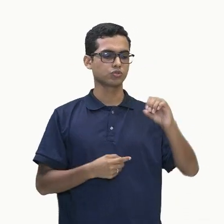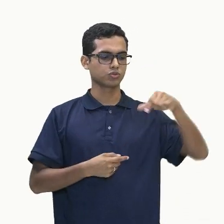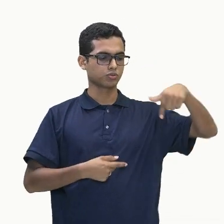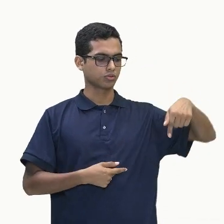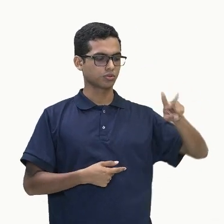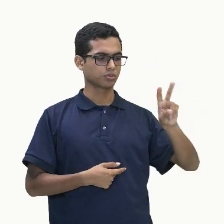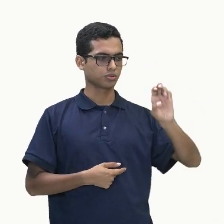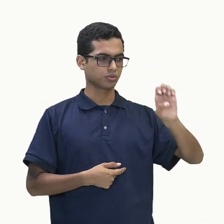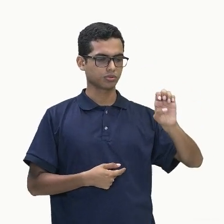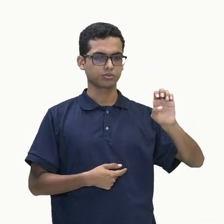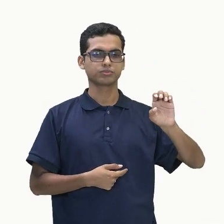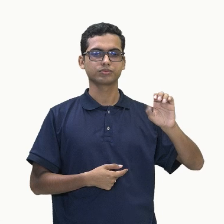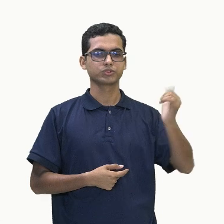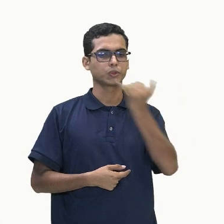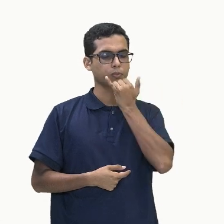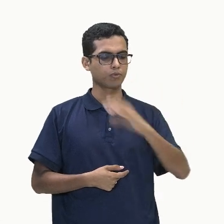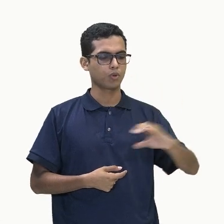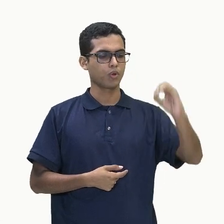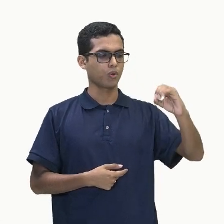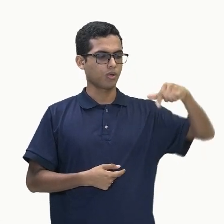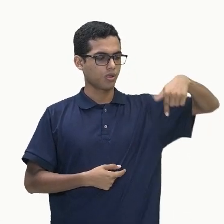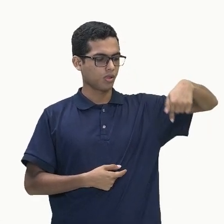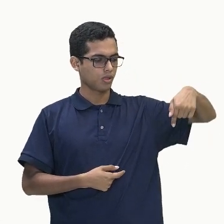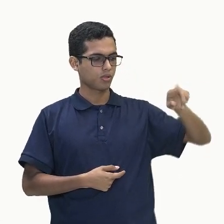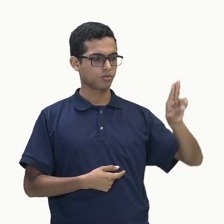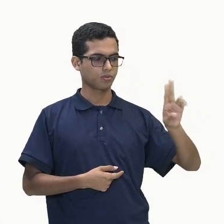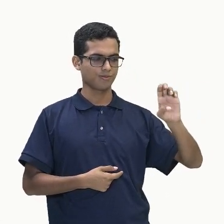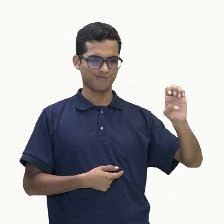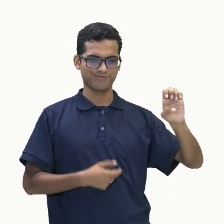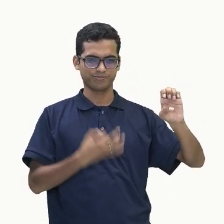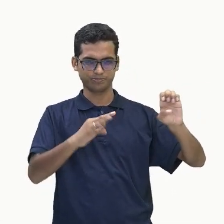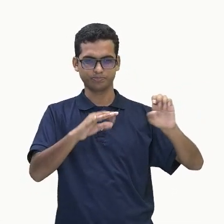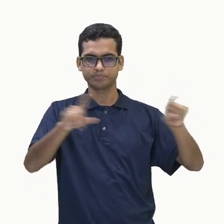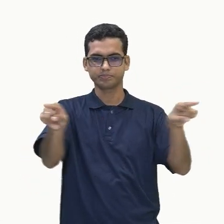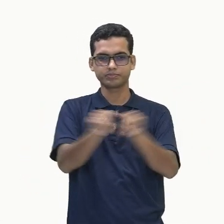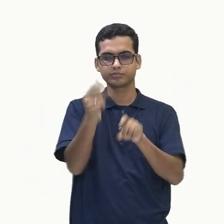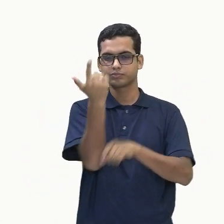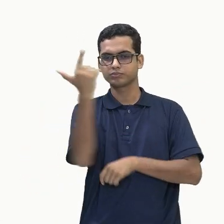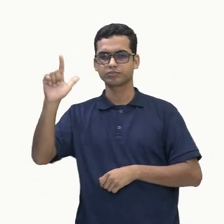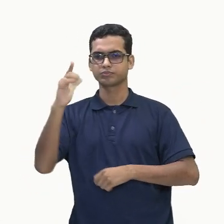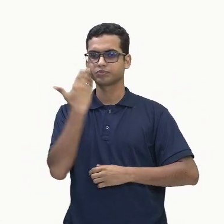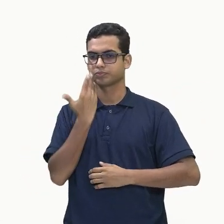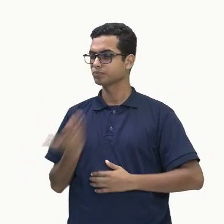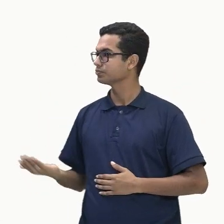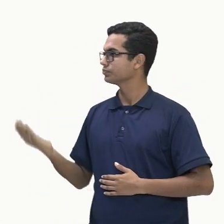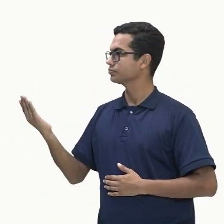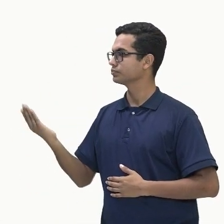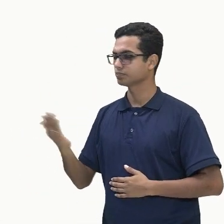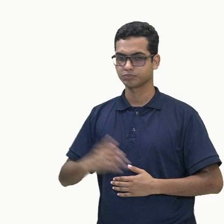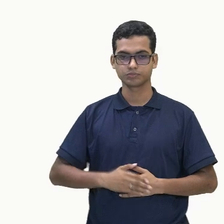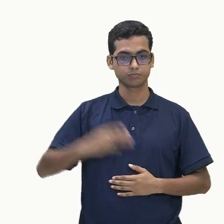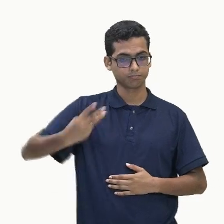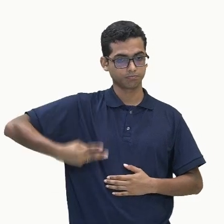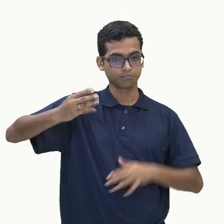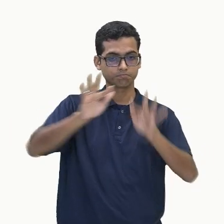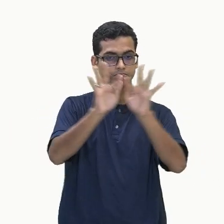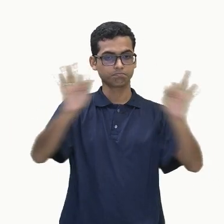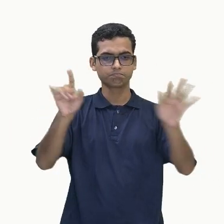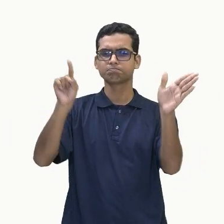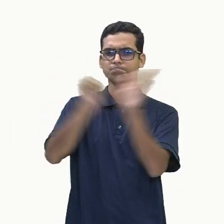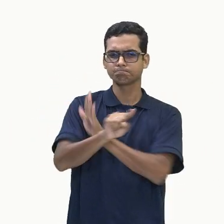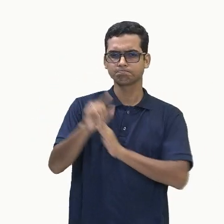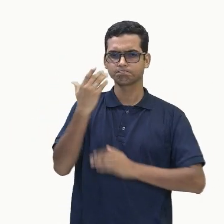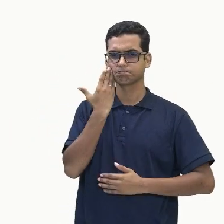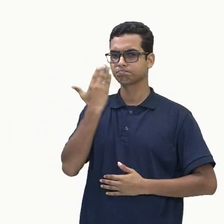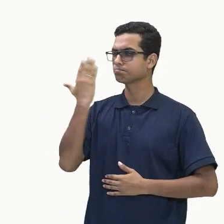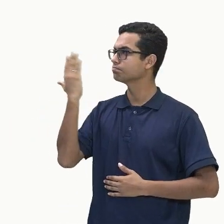Próxima pergunta. When is she working? When is she working? Oh, perdão, when is he